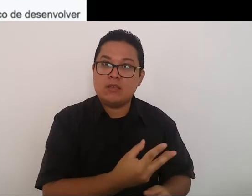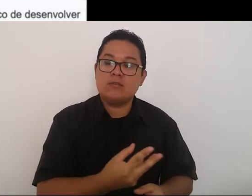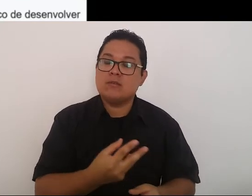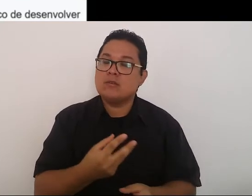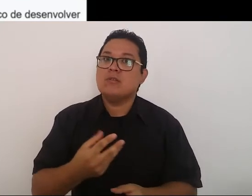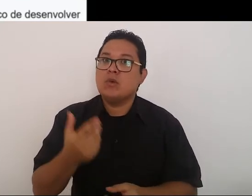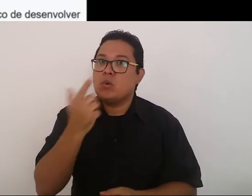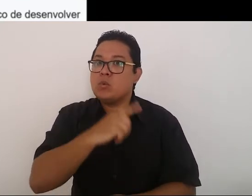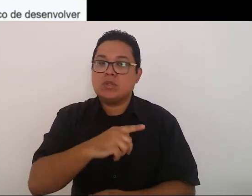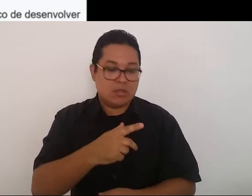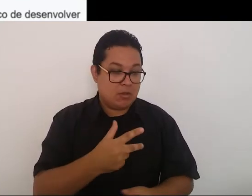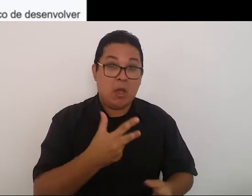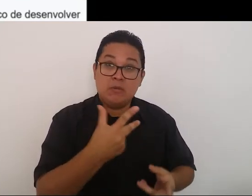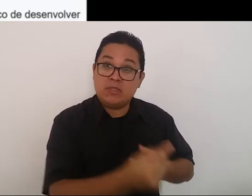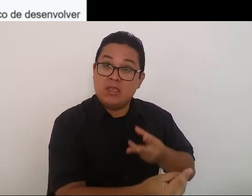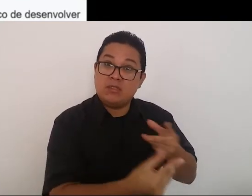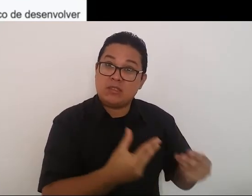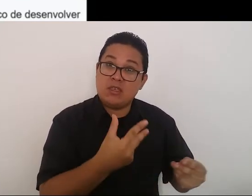Pessoal,